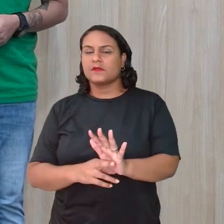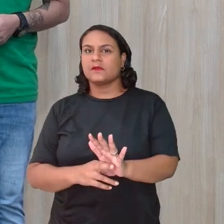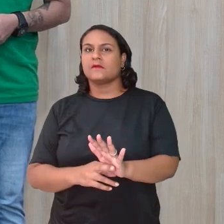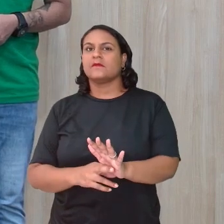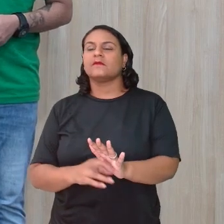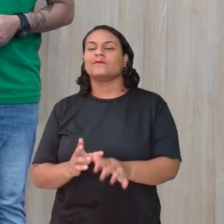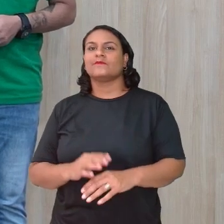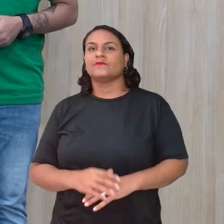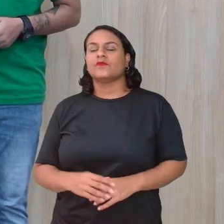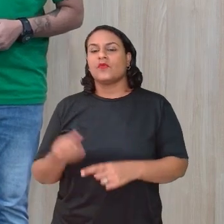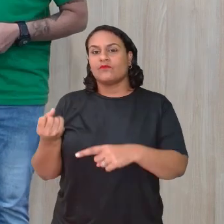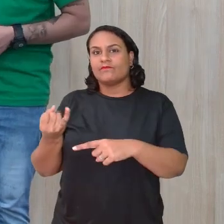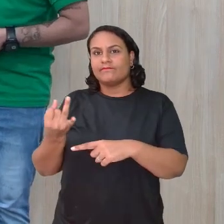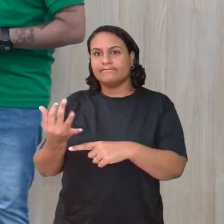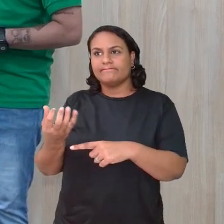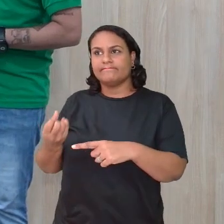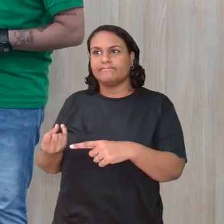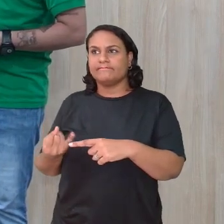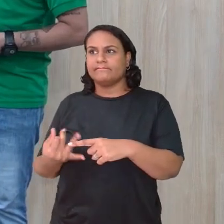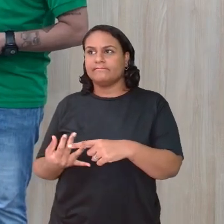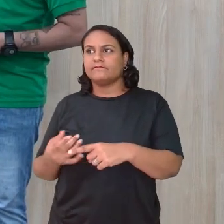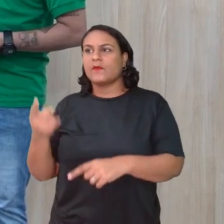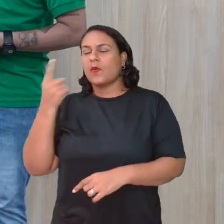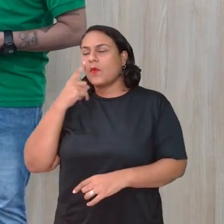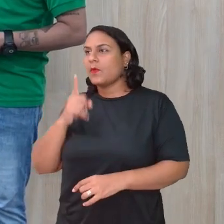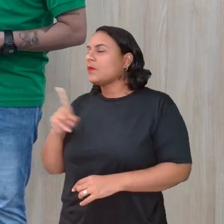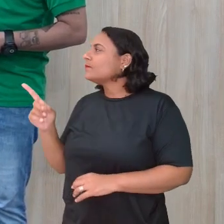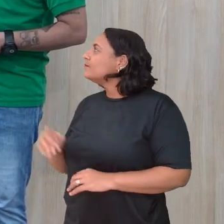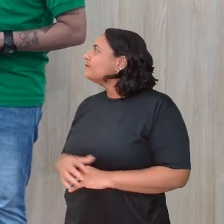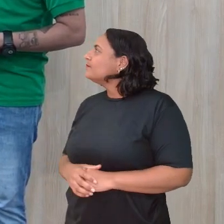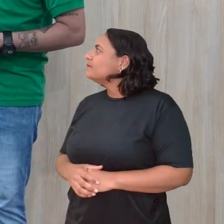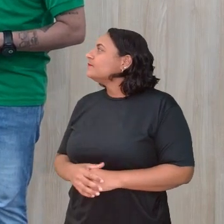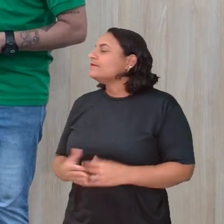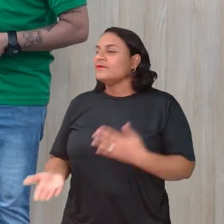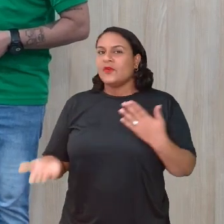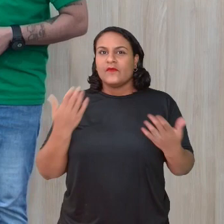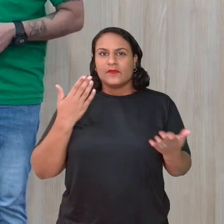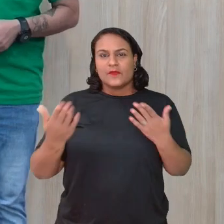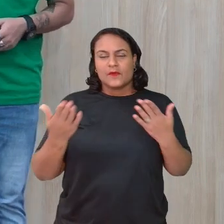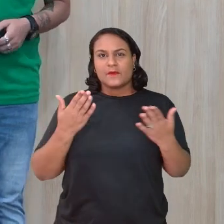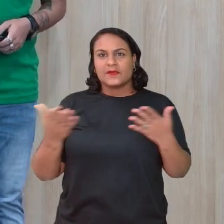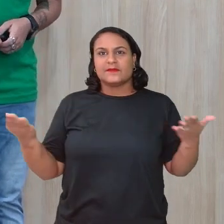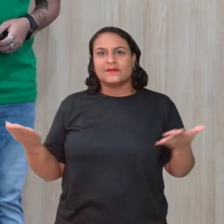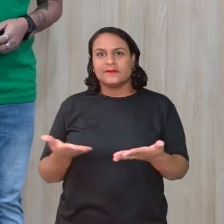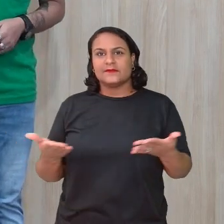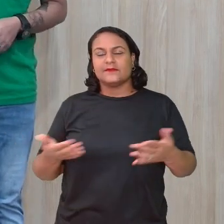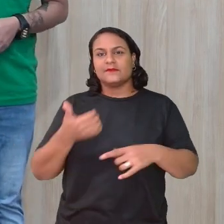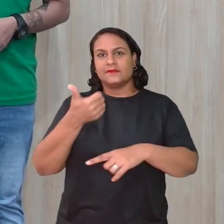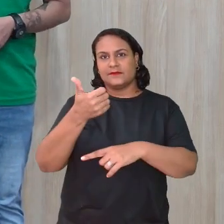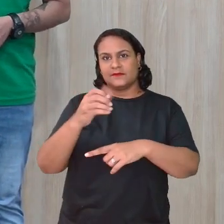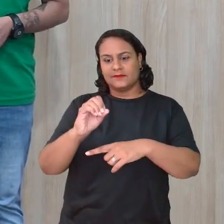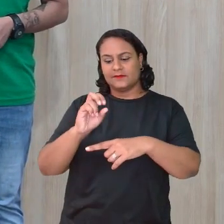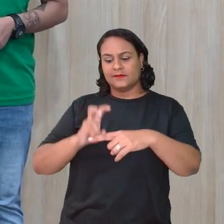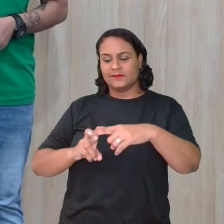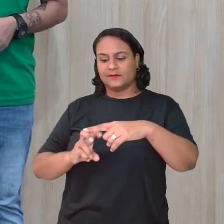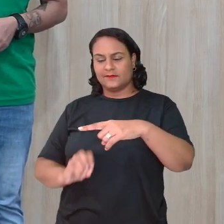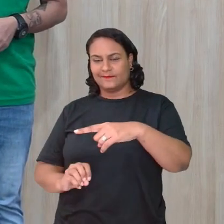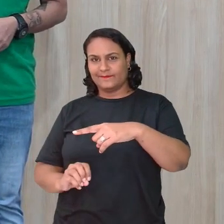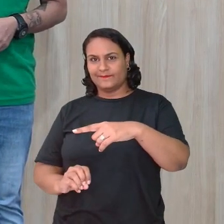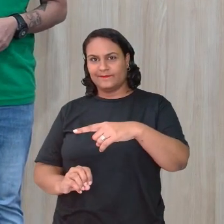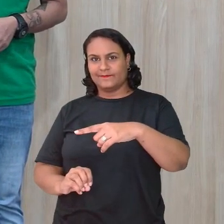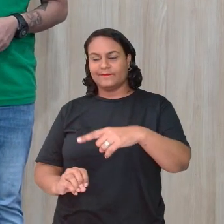termos de fração, eu simplesmente vou fazer essa comparação aqui, ou seja, eu vou ter 10 sobre